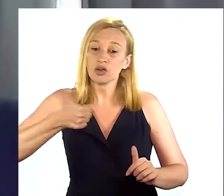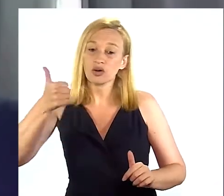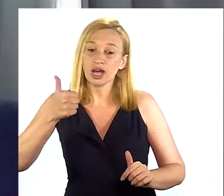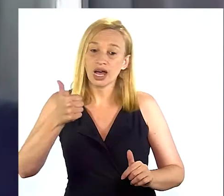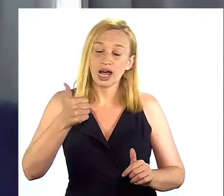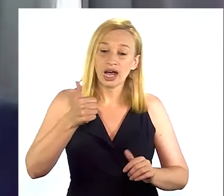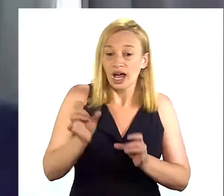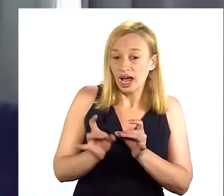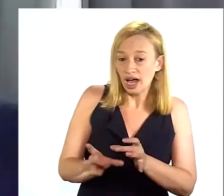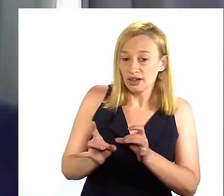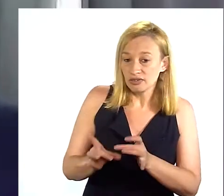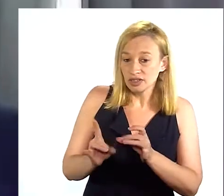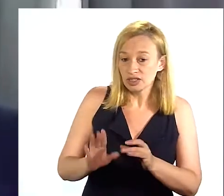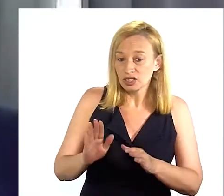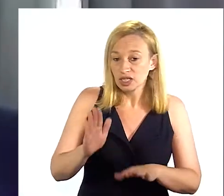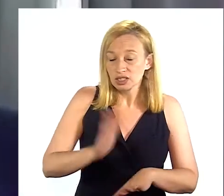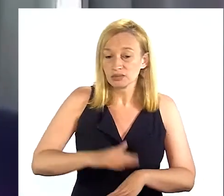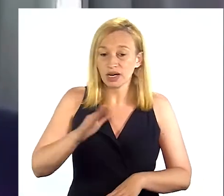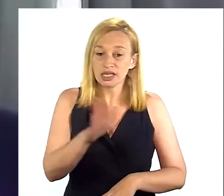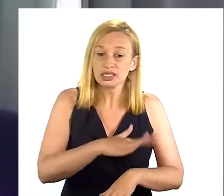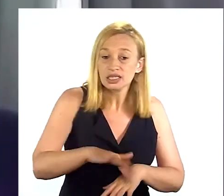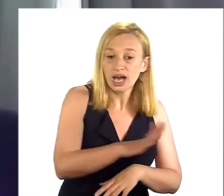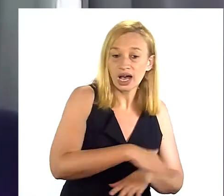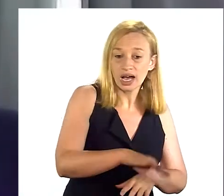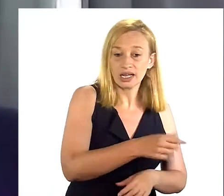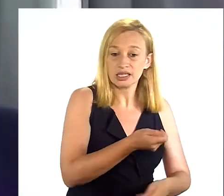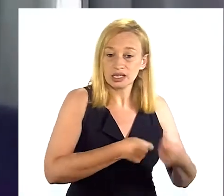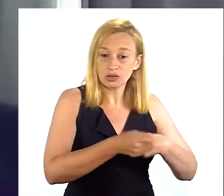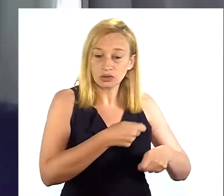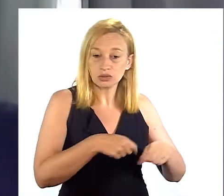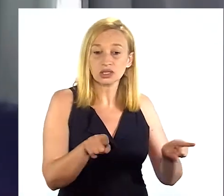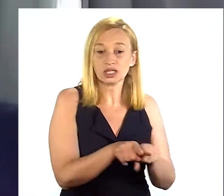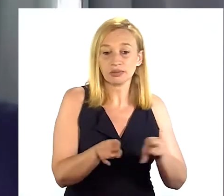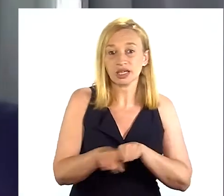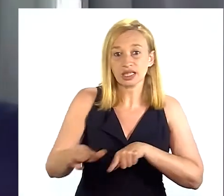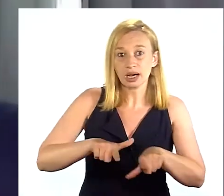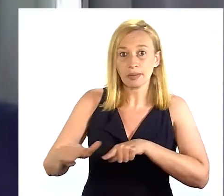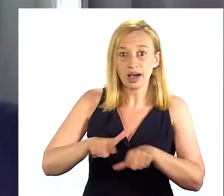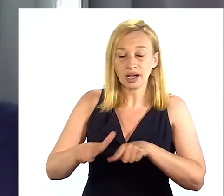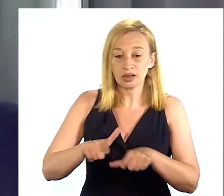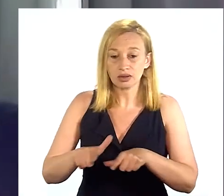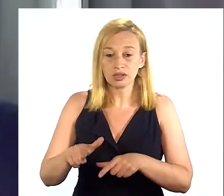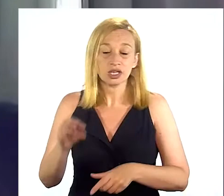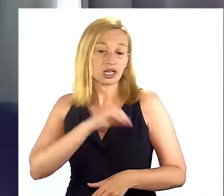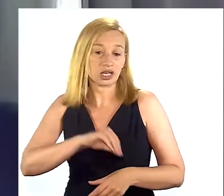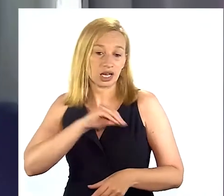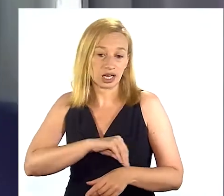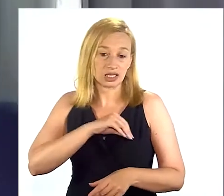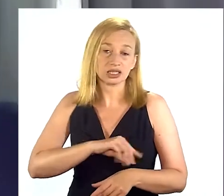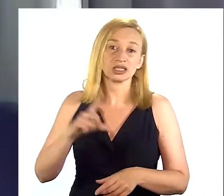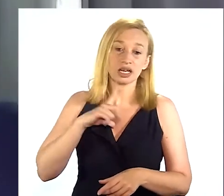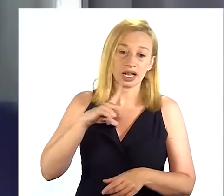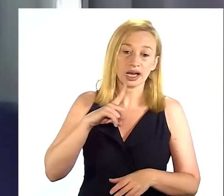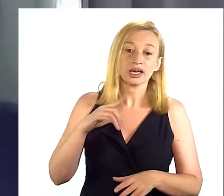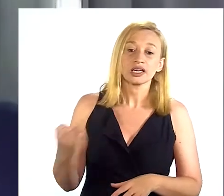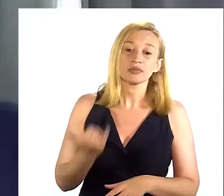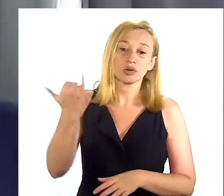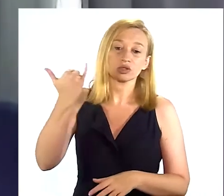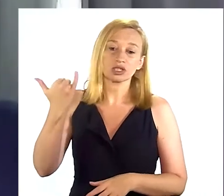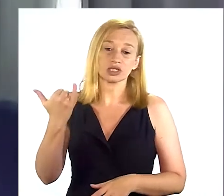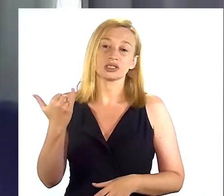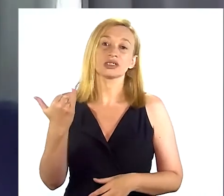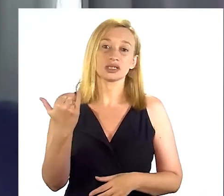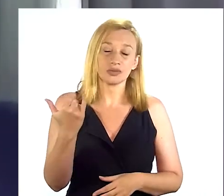a produtividade dos demais setores econômicos, ele também gera muito emprego e renda direta e passa a ser um vetor que nem é